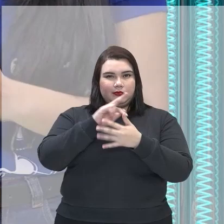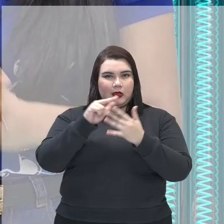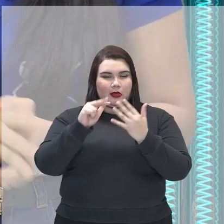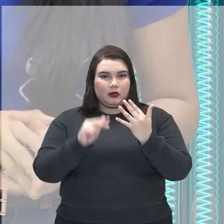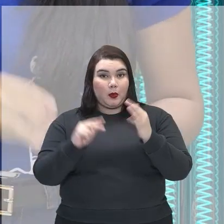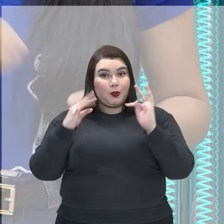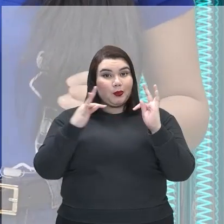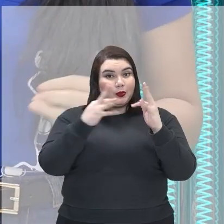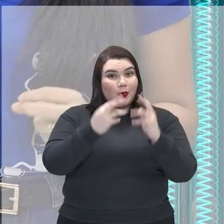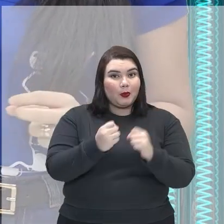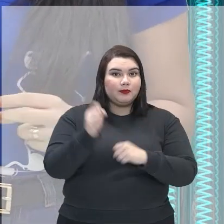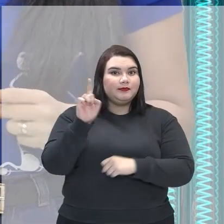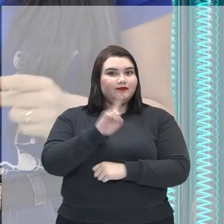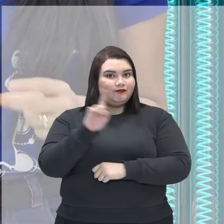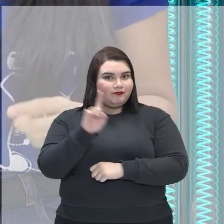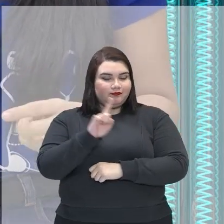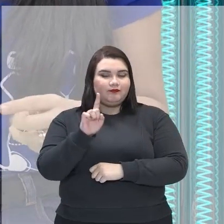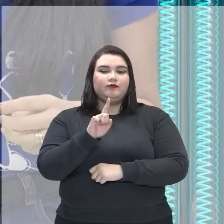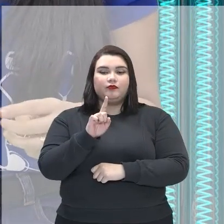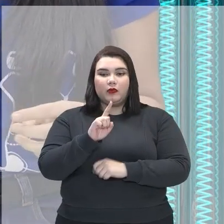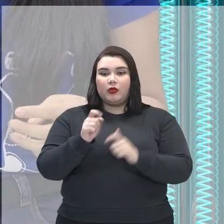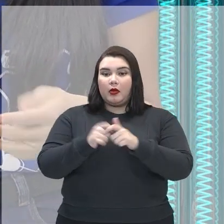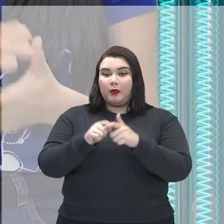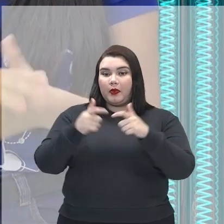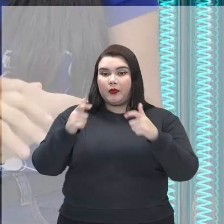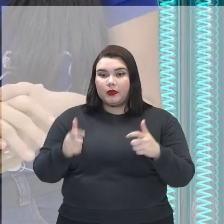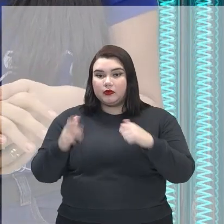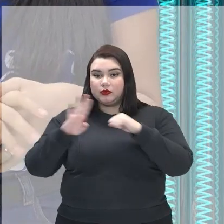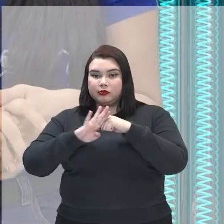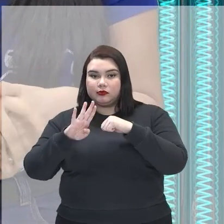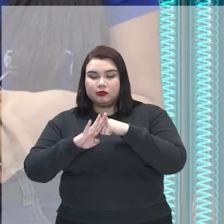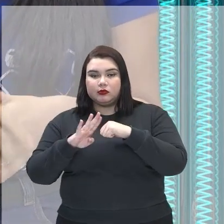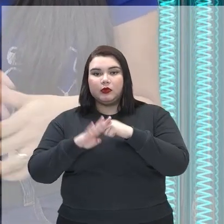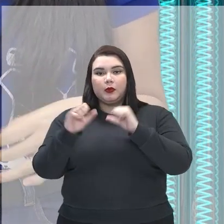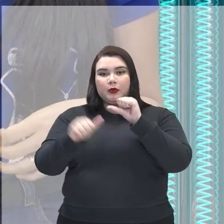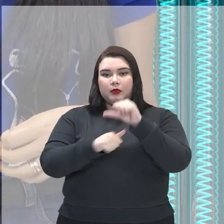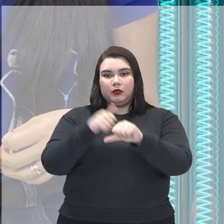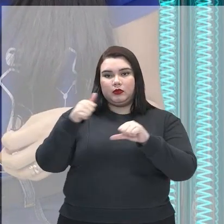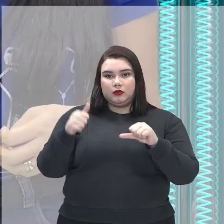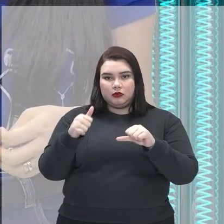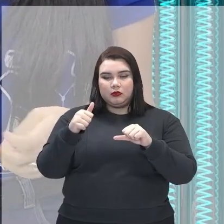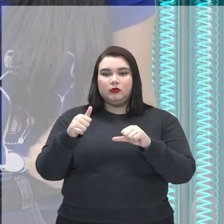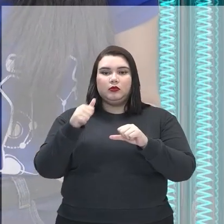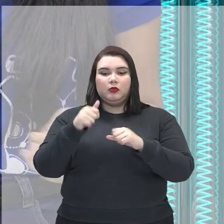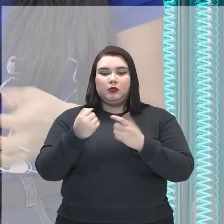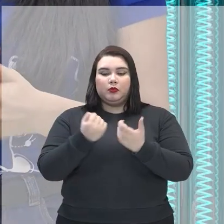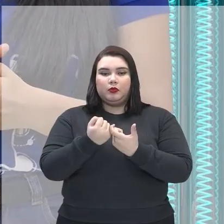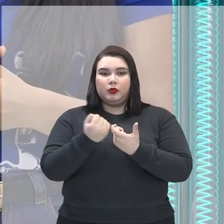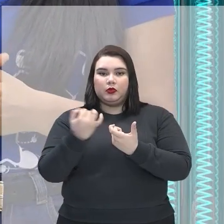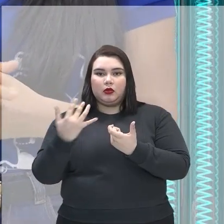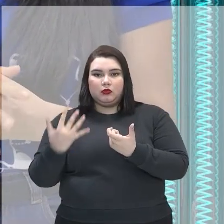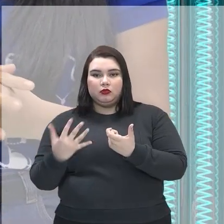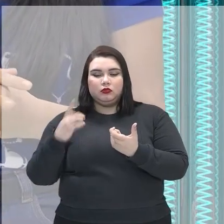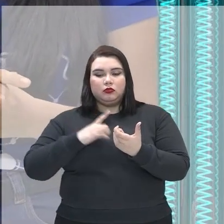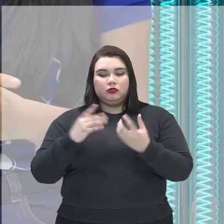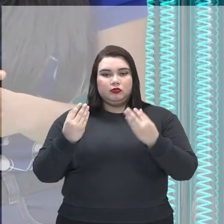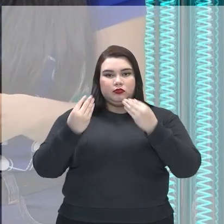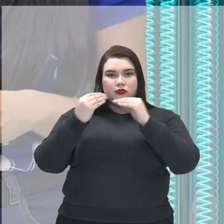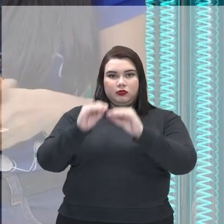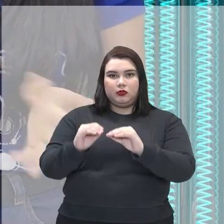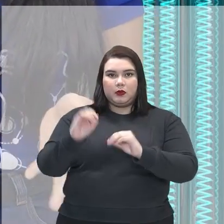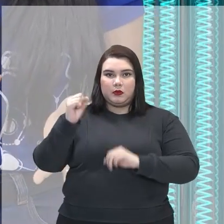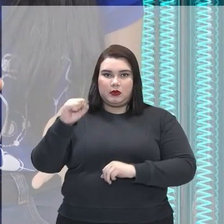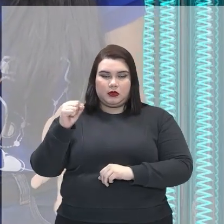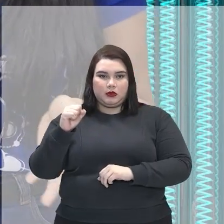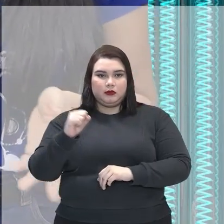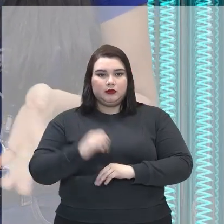são todos. Na maioria dos substantivos, para eu transformar para o plural, eu vou acrescentar o S, como exemplo